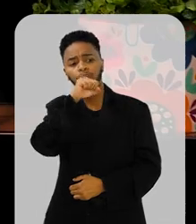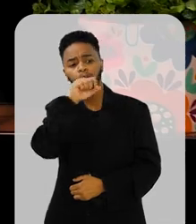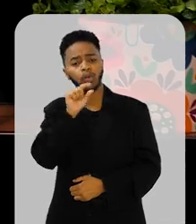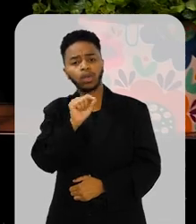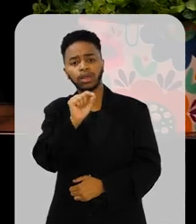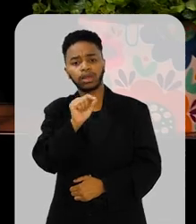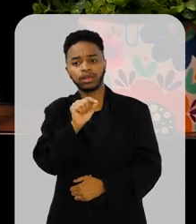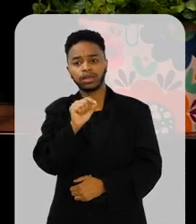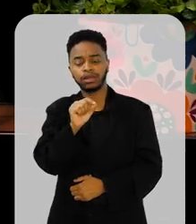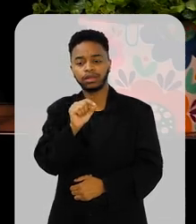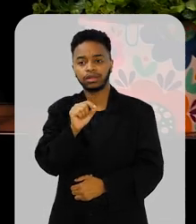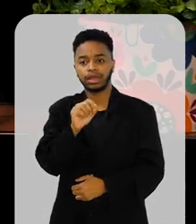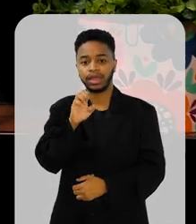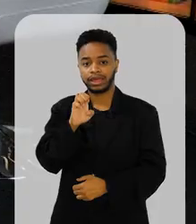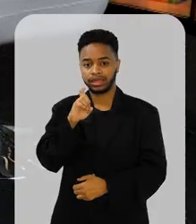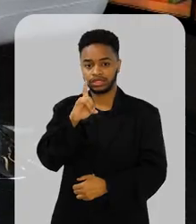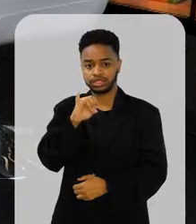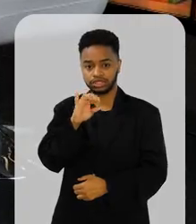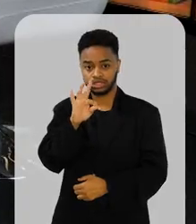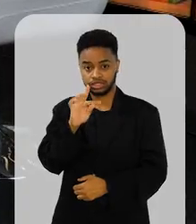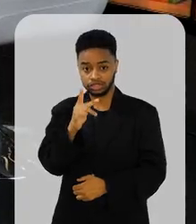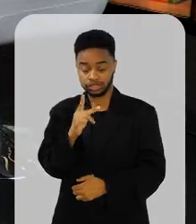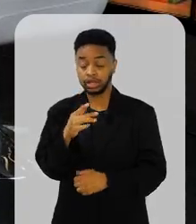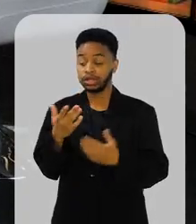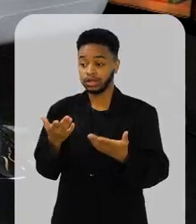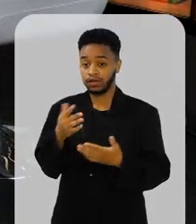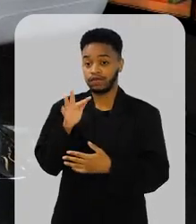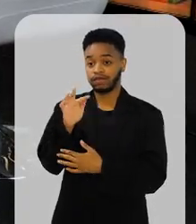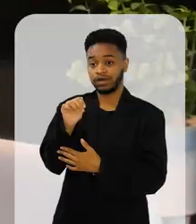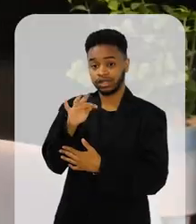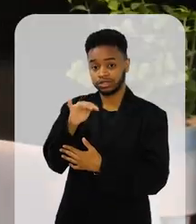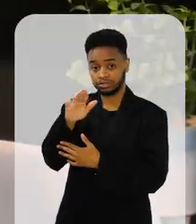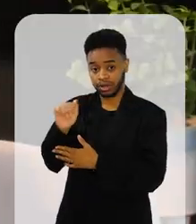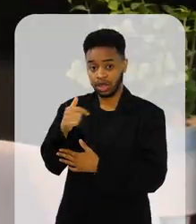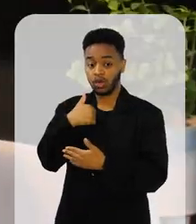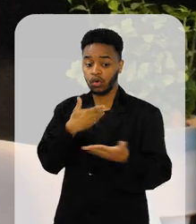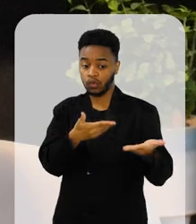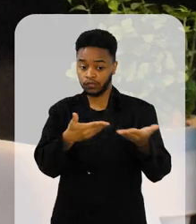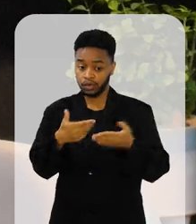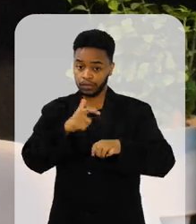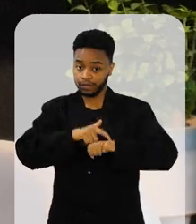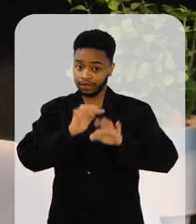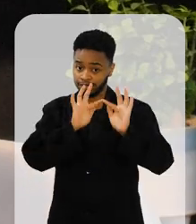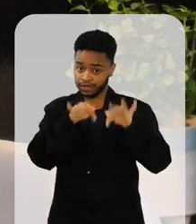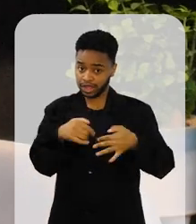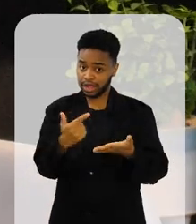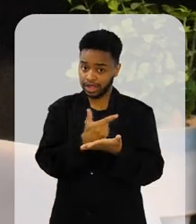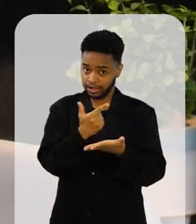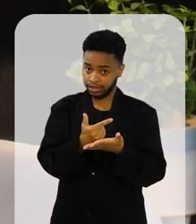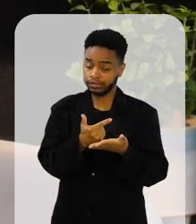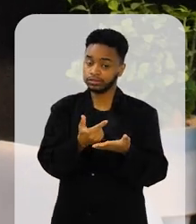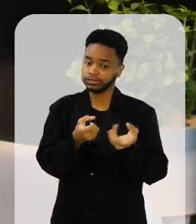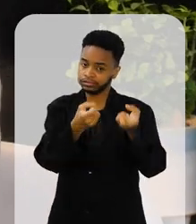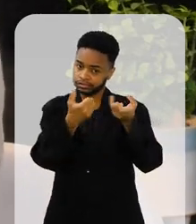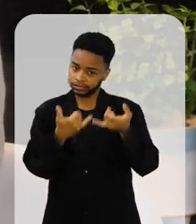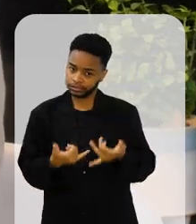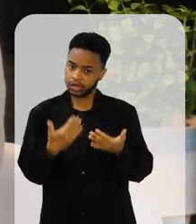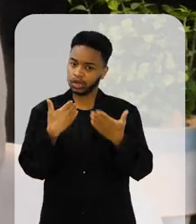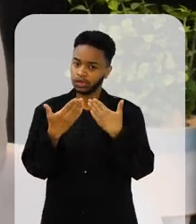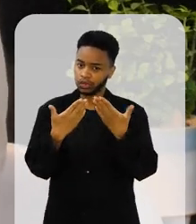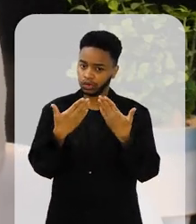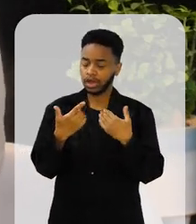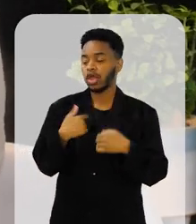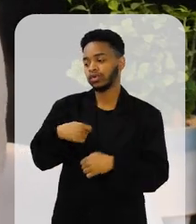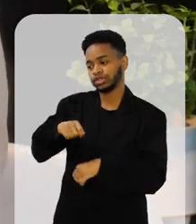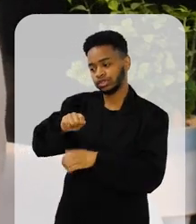Edith, mãe? Edith. Doutora Fátima. Ó, já fica o convite para quando a senhora finalizar o livro, vir conversar não, aqui com a gente. Não,